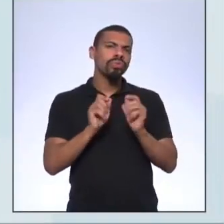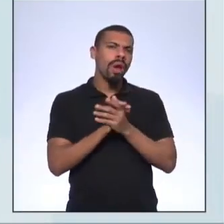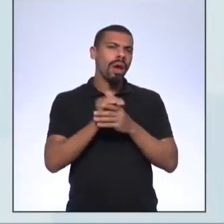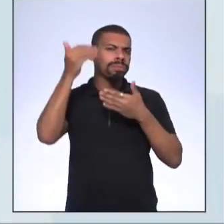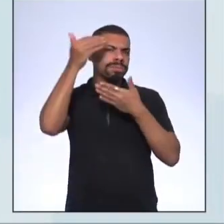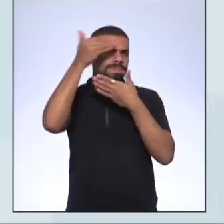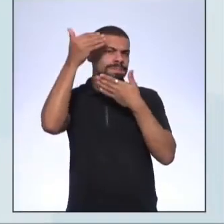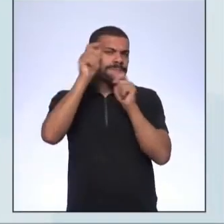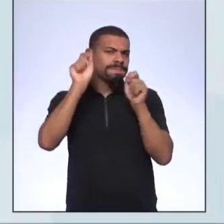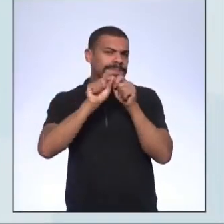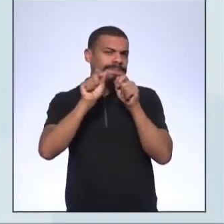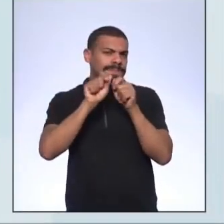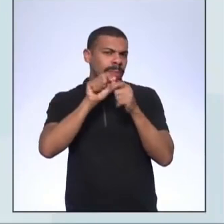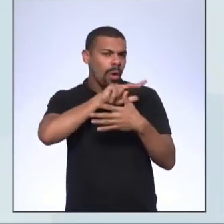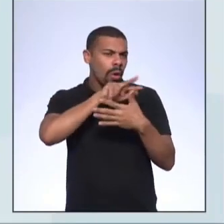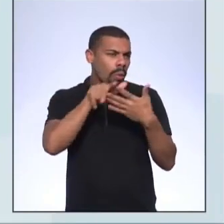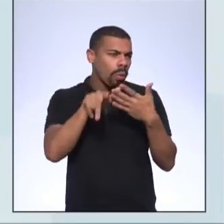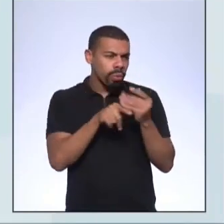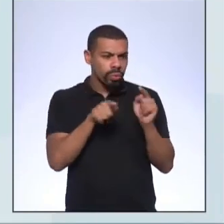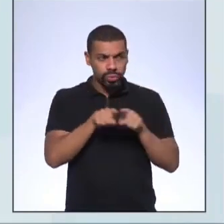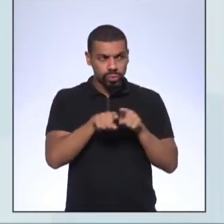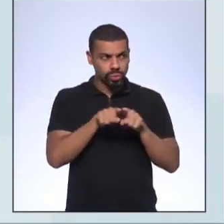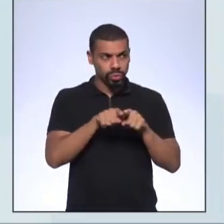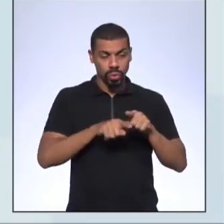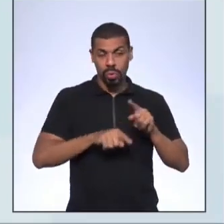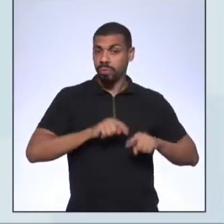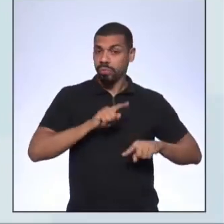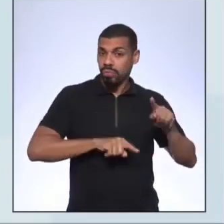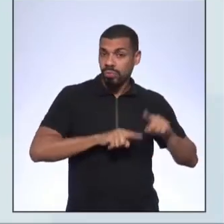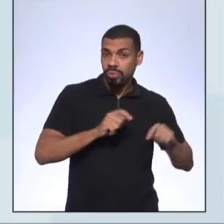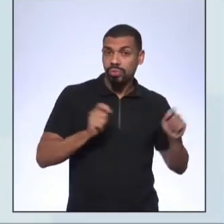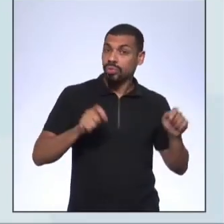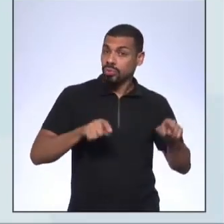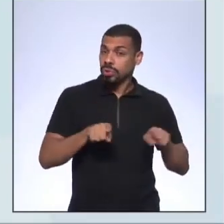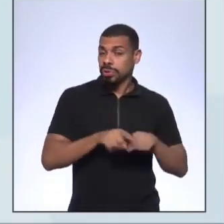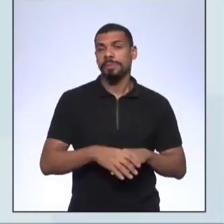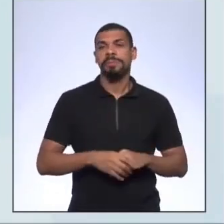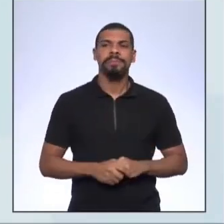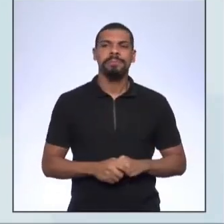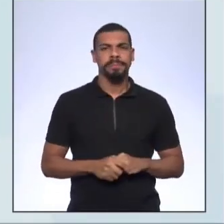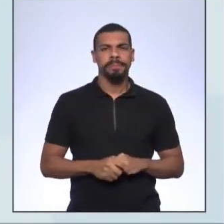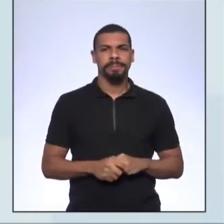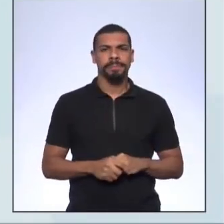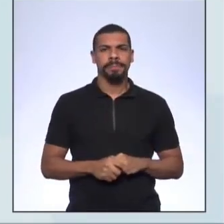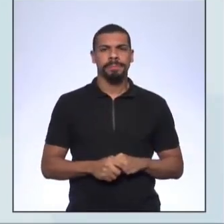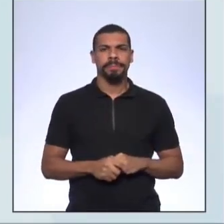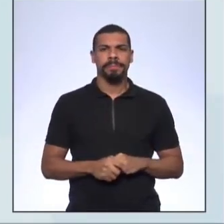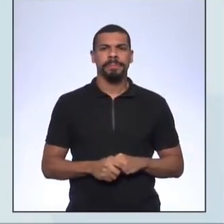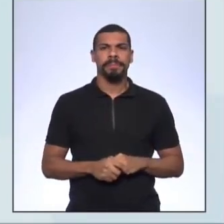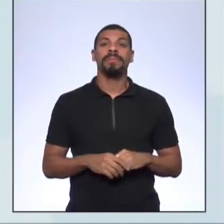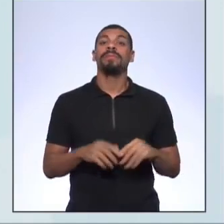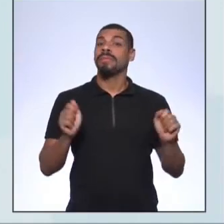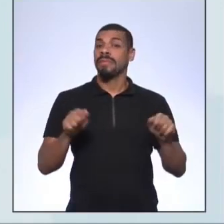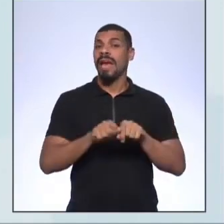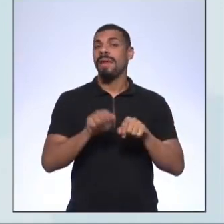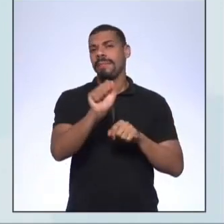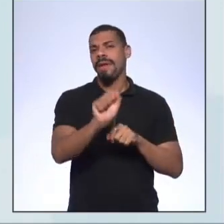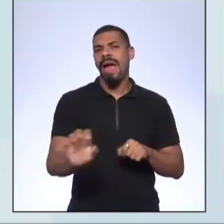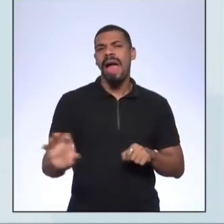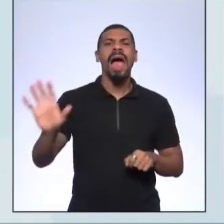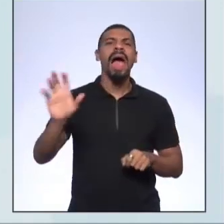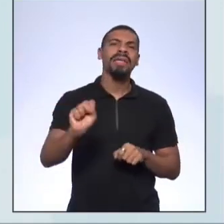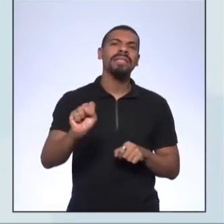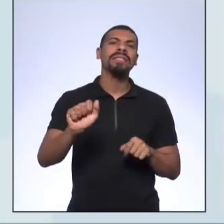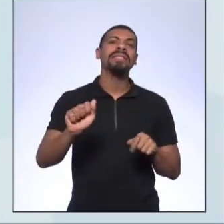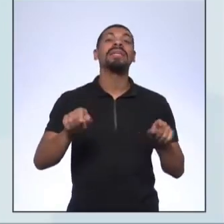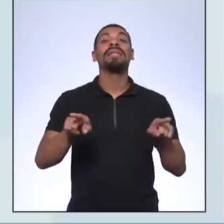transporte dessas especiarias e artigos de luxo da Ásia Menor, da região ali do Oriente,